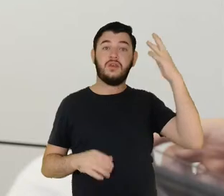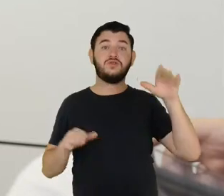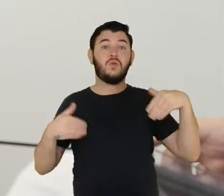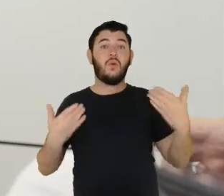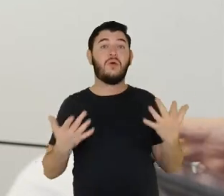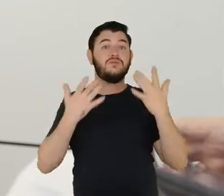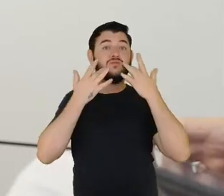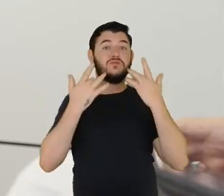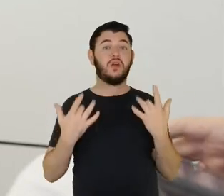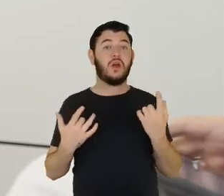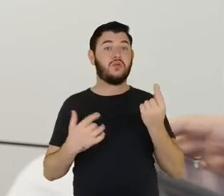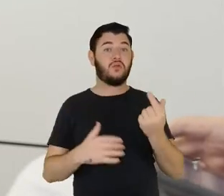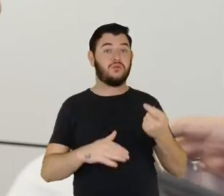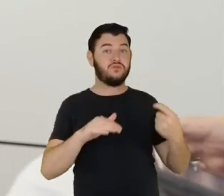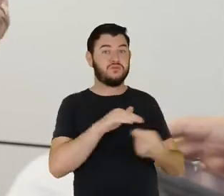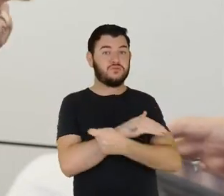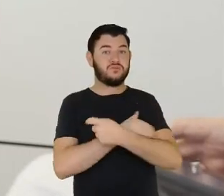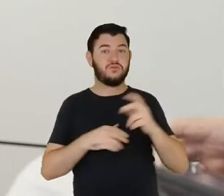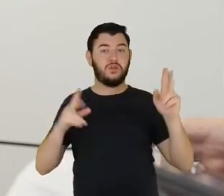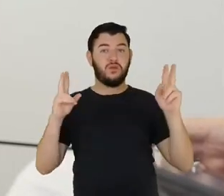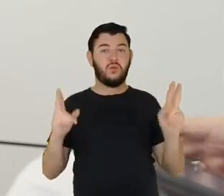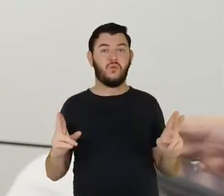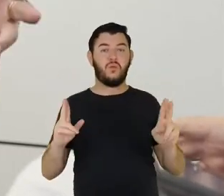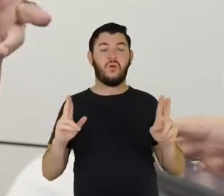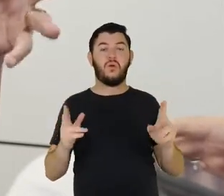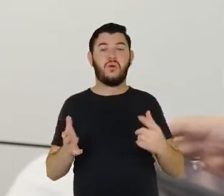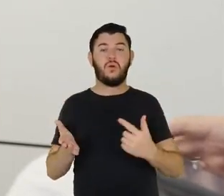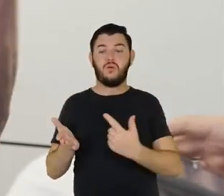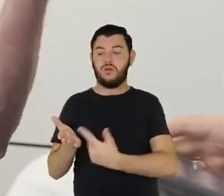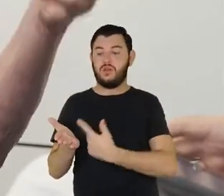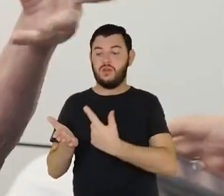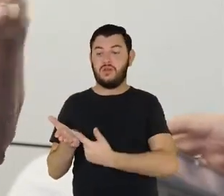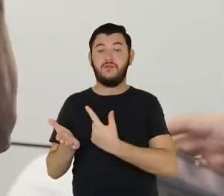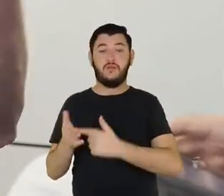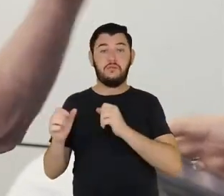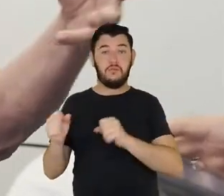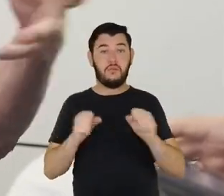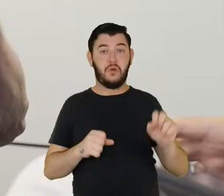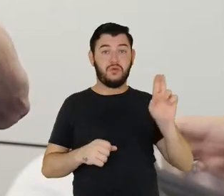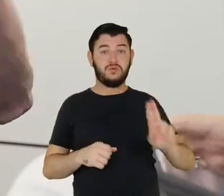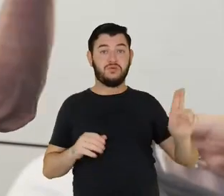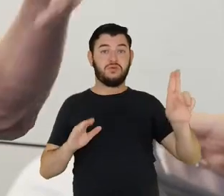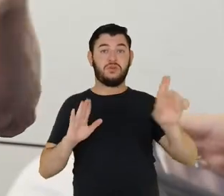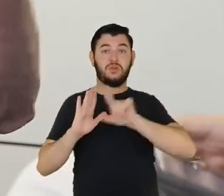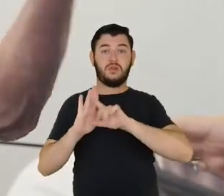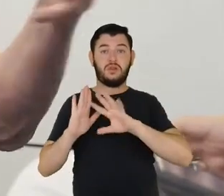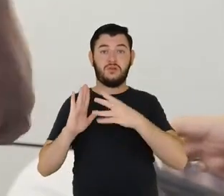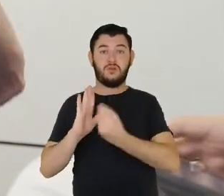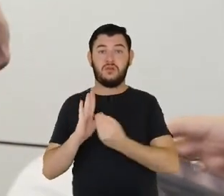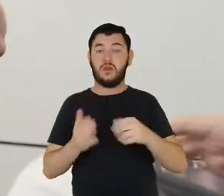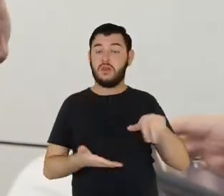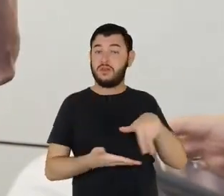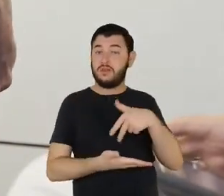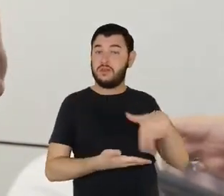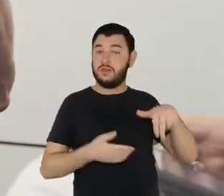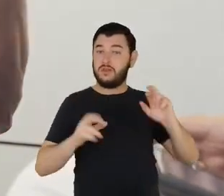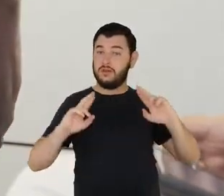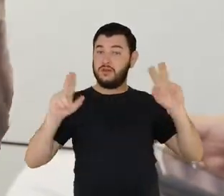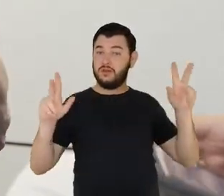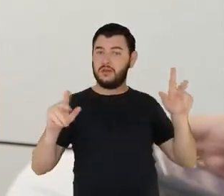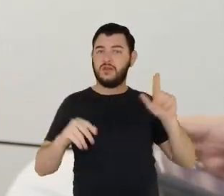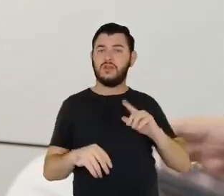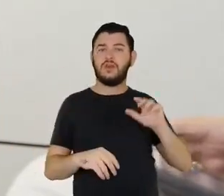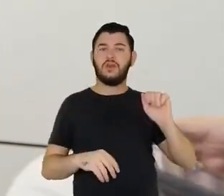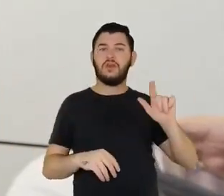pode utilizar a Lei Rouanet. A dança é um pouco diferente, porque a dança é mais aleatória, é mais a música, o movimento, a beleza